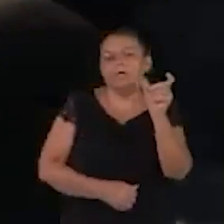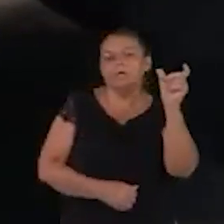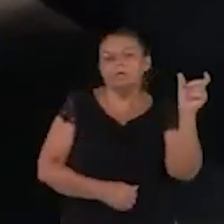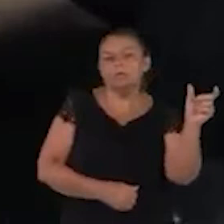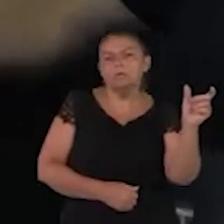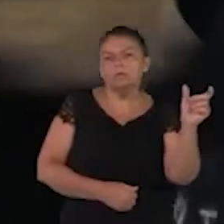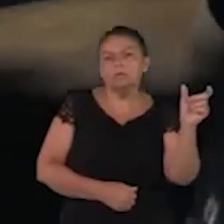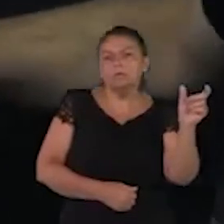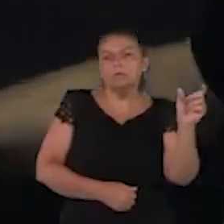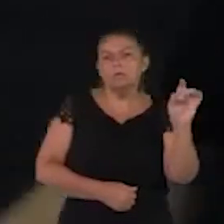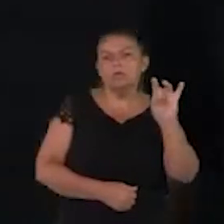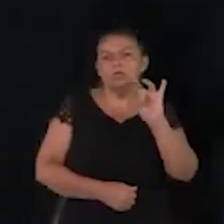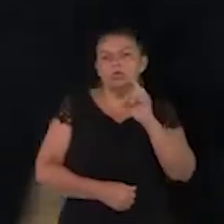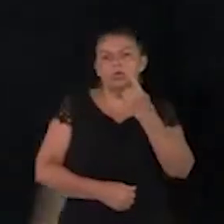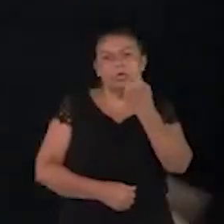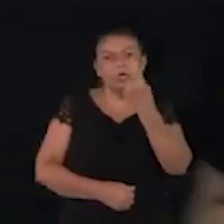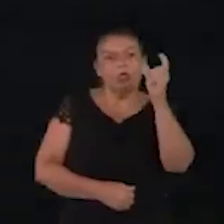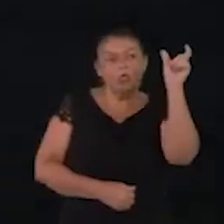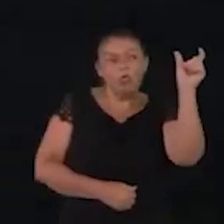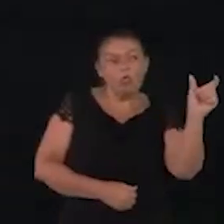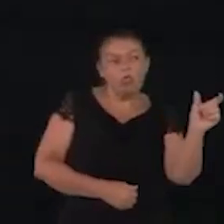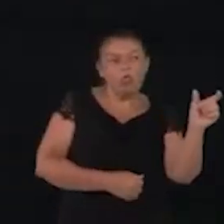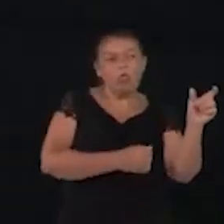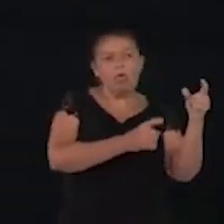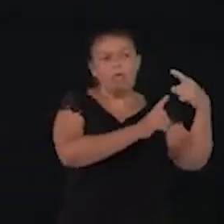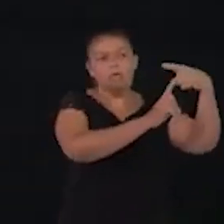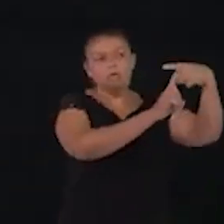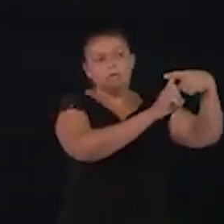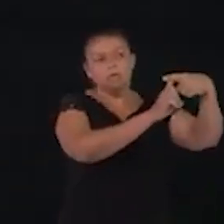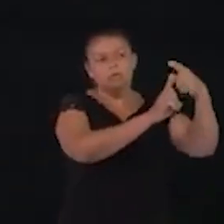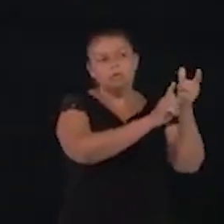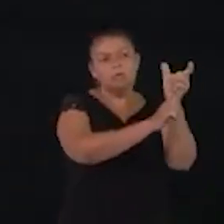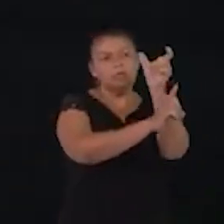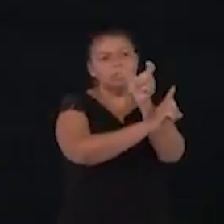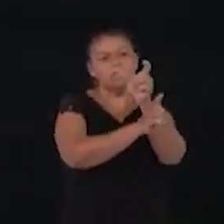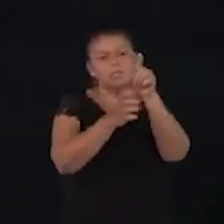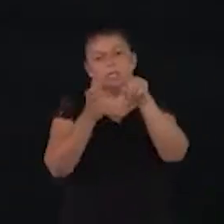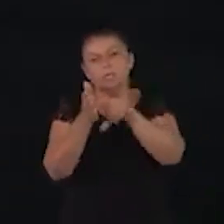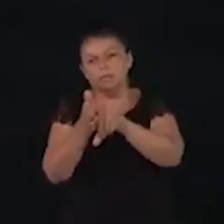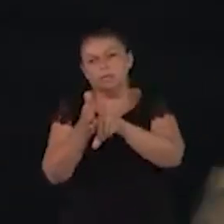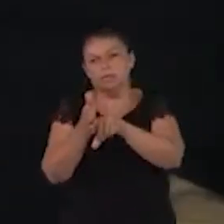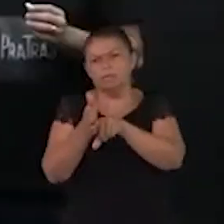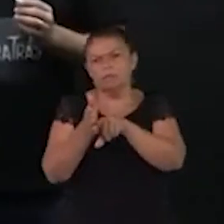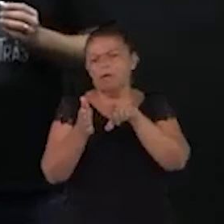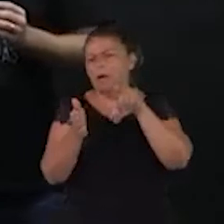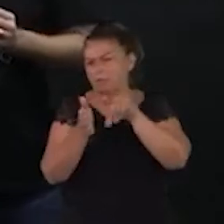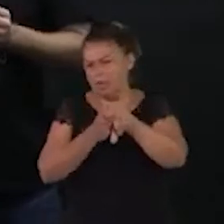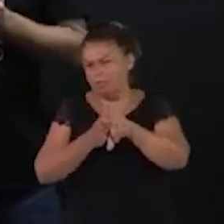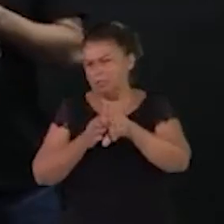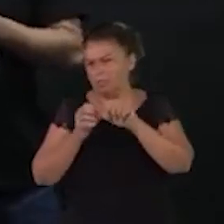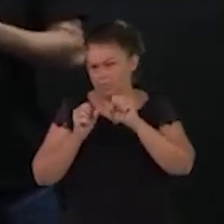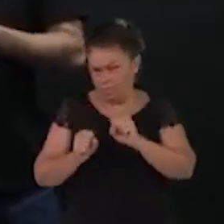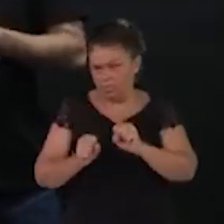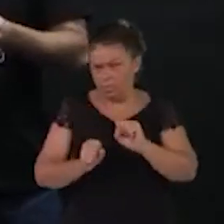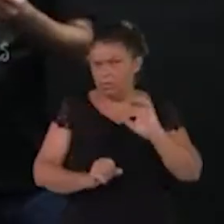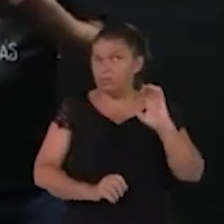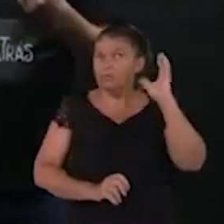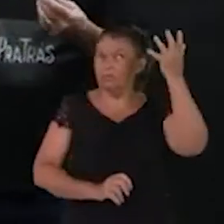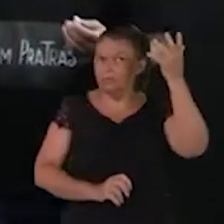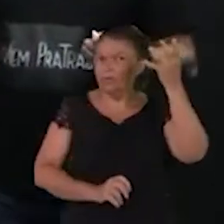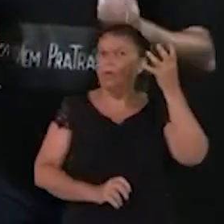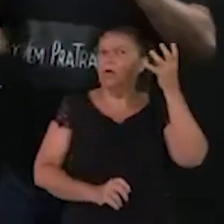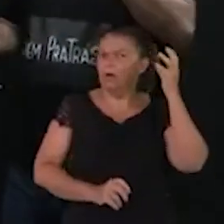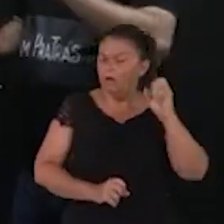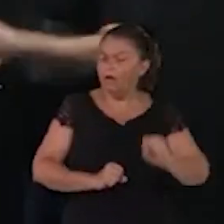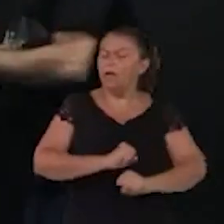que um deles é positivo, o outro deles é negativo. E aí eu te pergunto, será que é possível resolver isso?